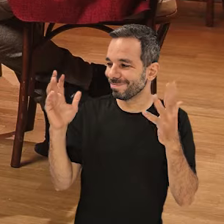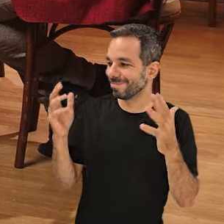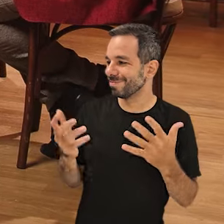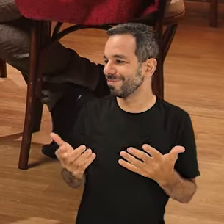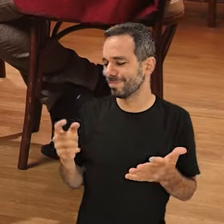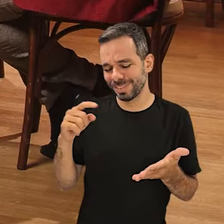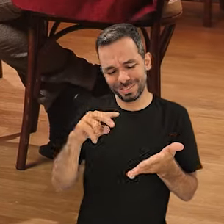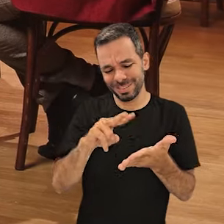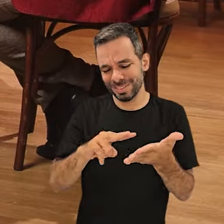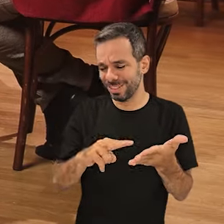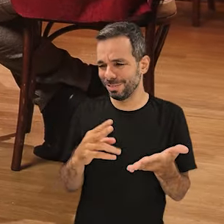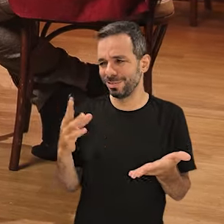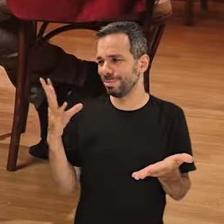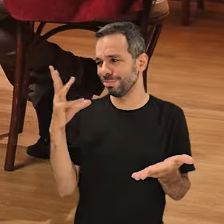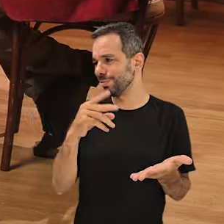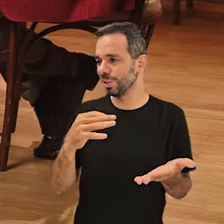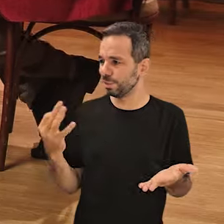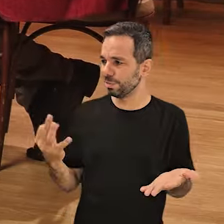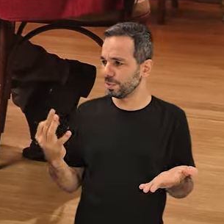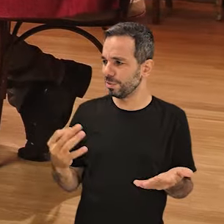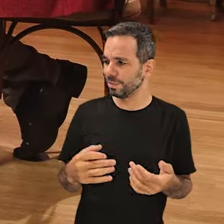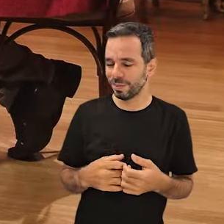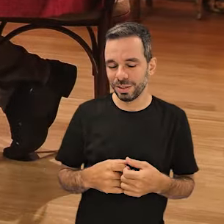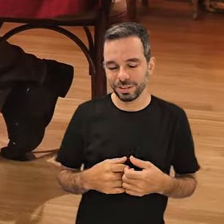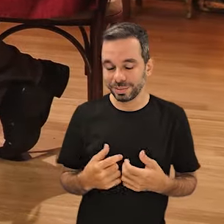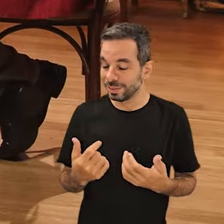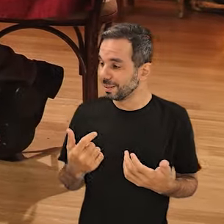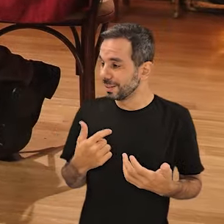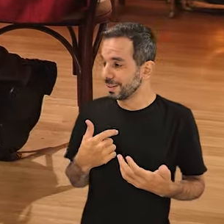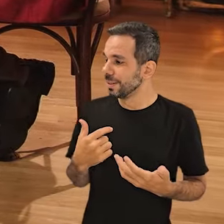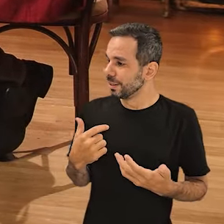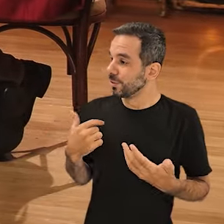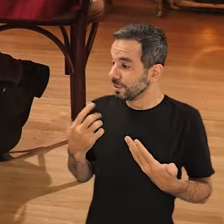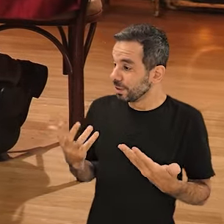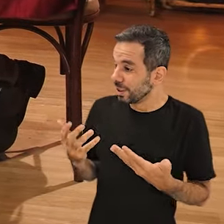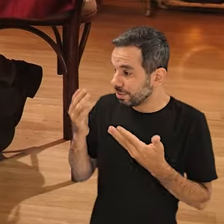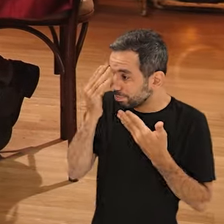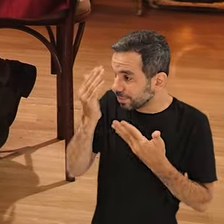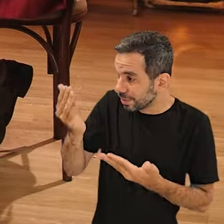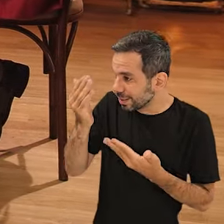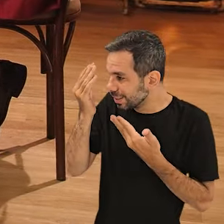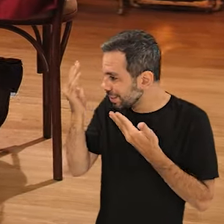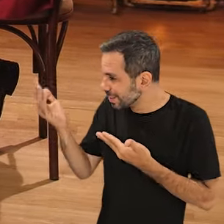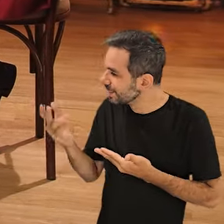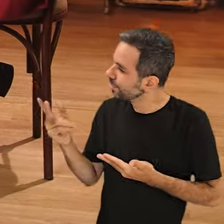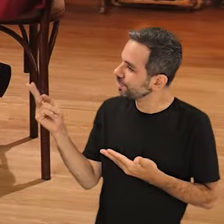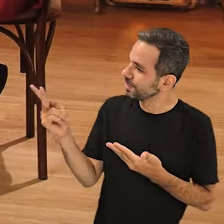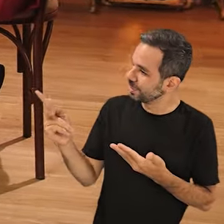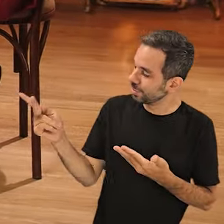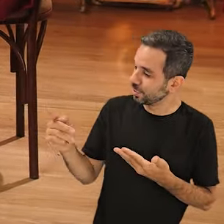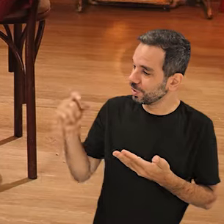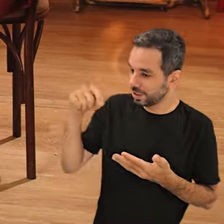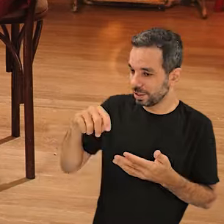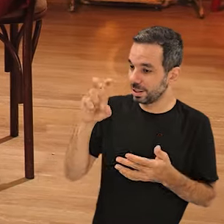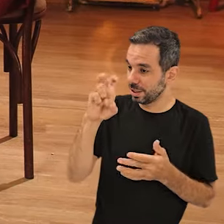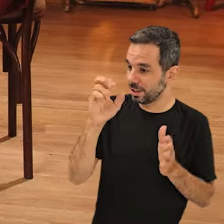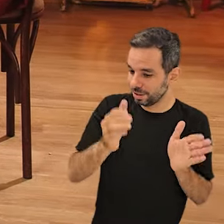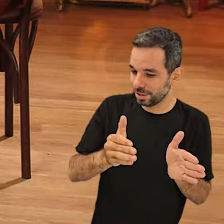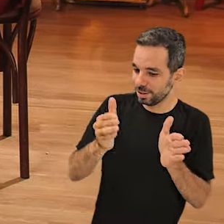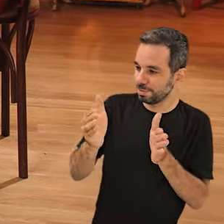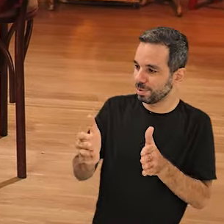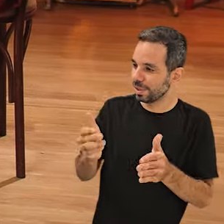É outro nível, né? É sensacional, sem palavras. Eu queria muito agradecer a presença de vocês aqui na quinta temporada do Palavra